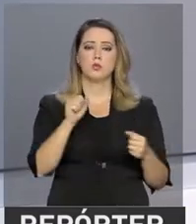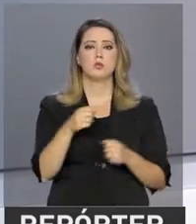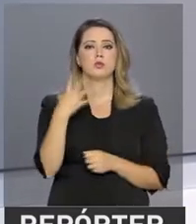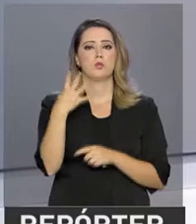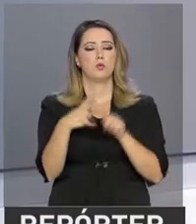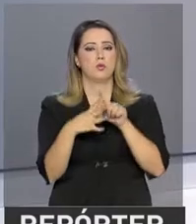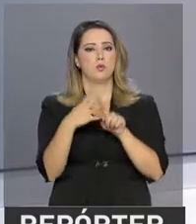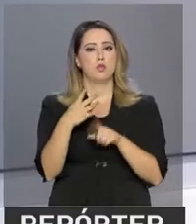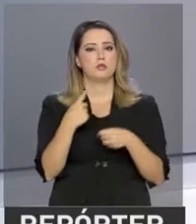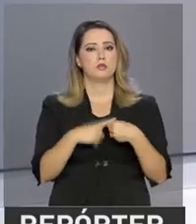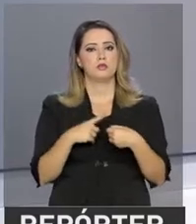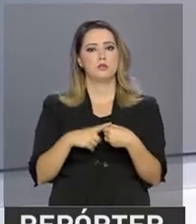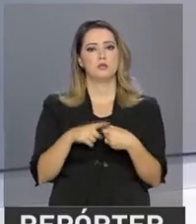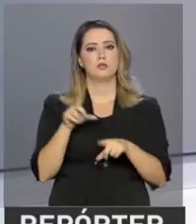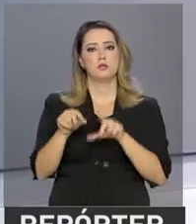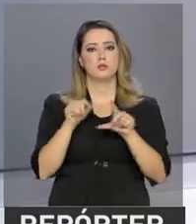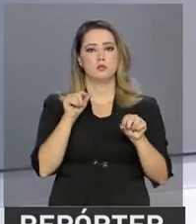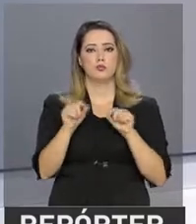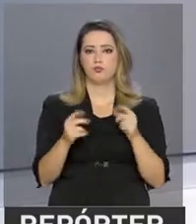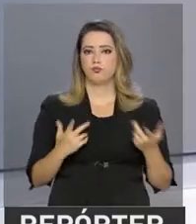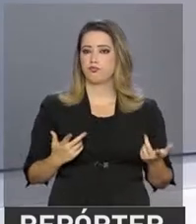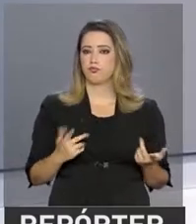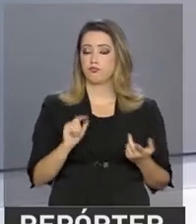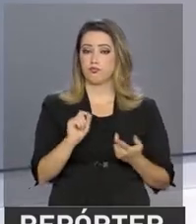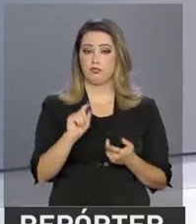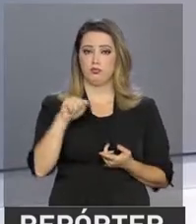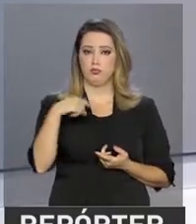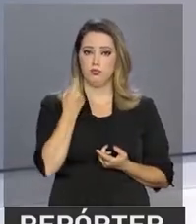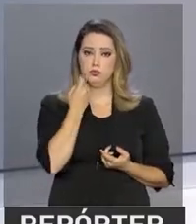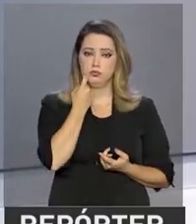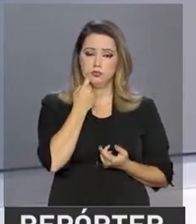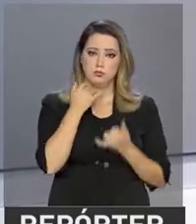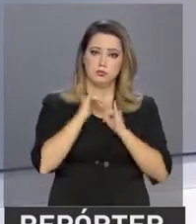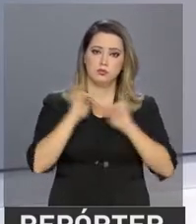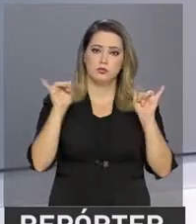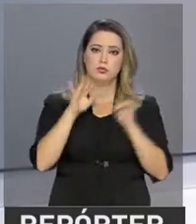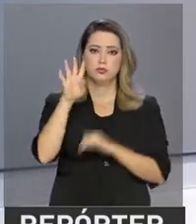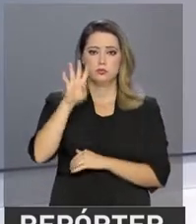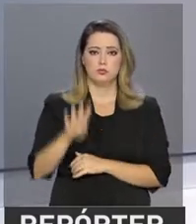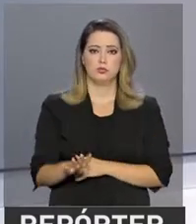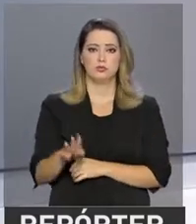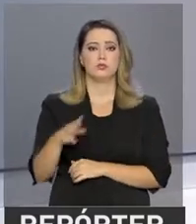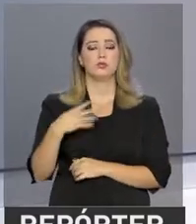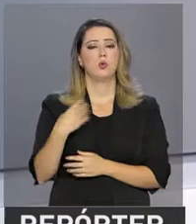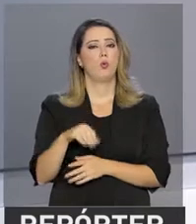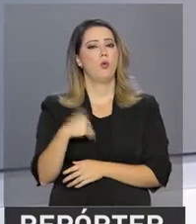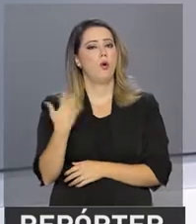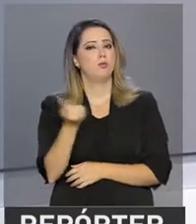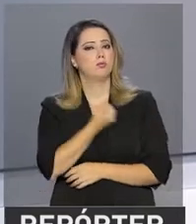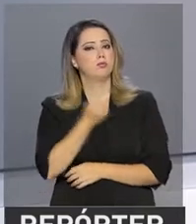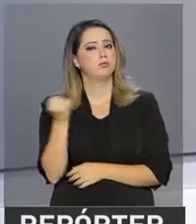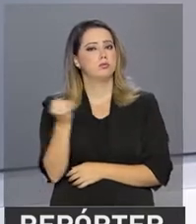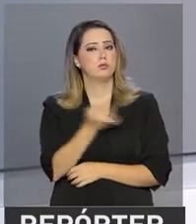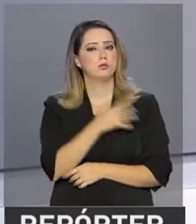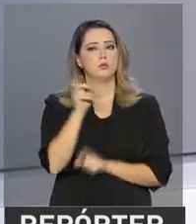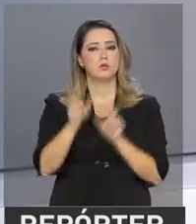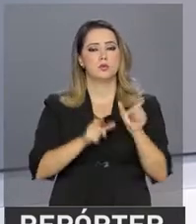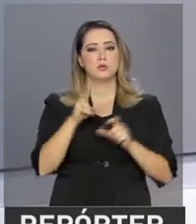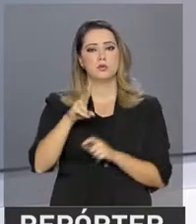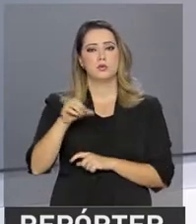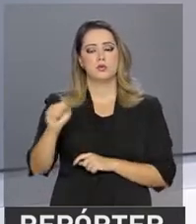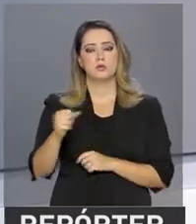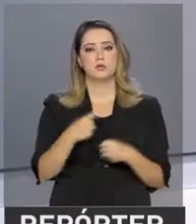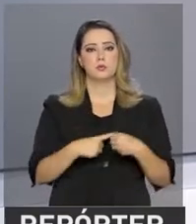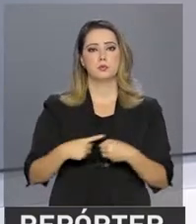cidades para concorrer às vagas na próxima sexta feira será divulgada a lista com a quantidade de profissionais por vagas e